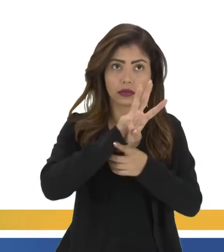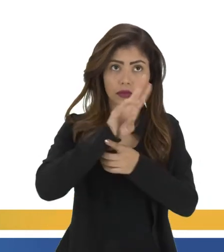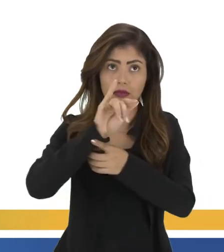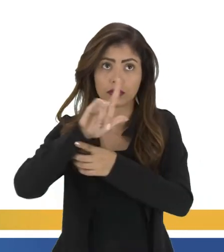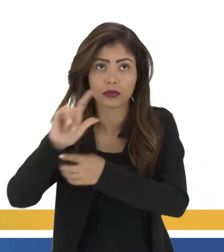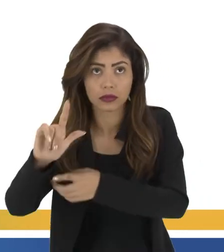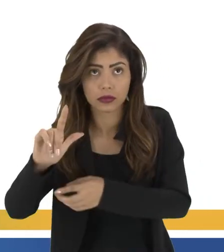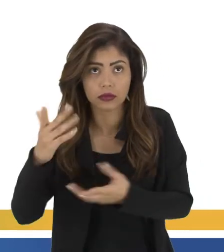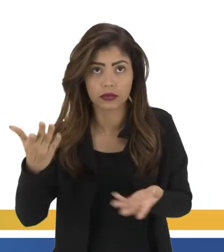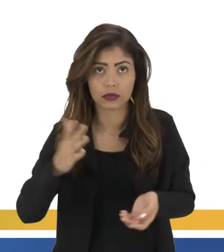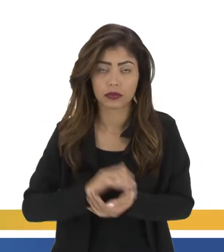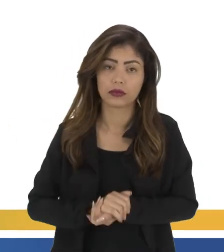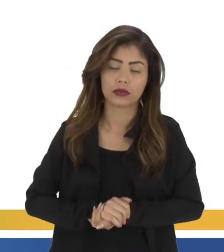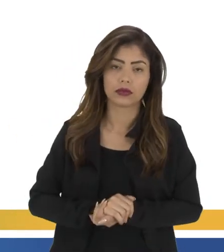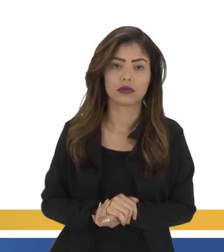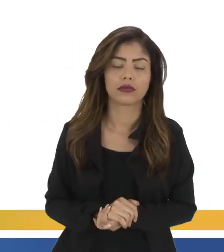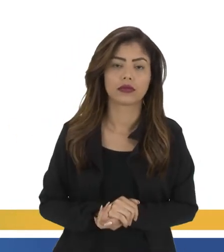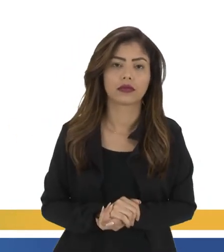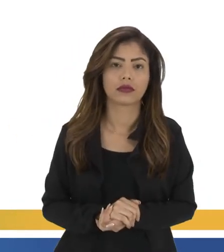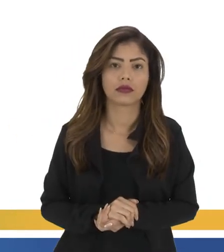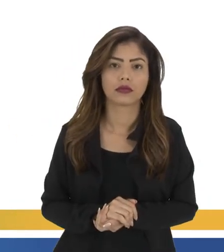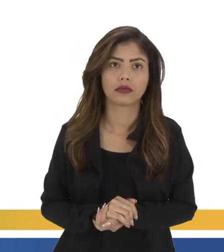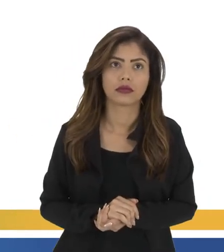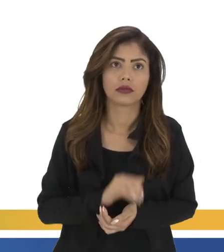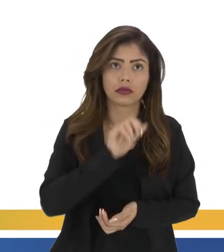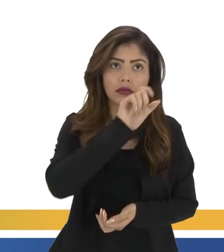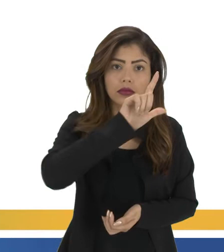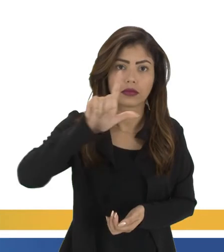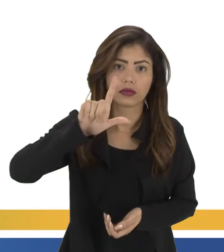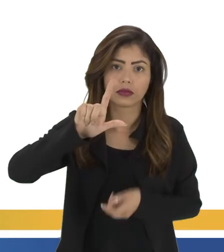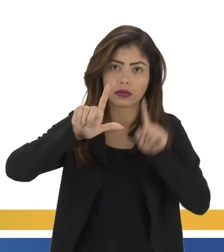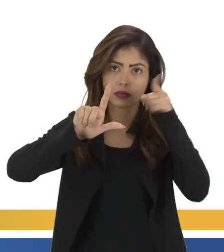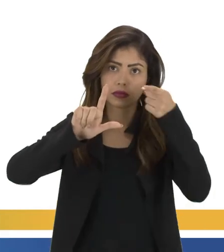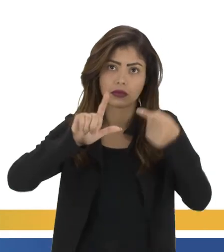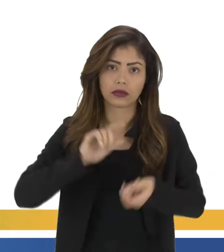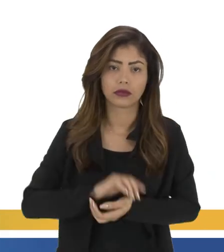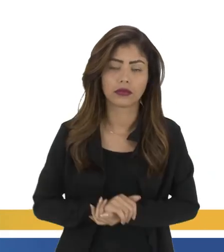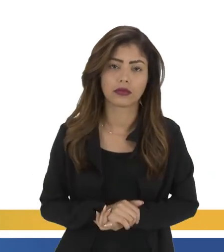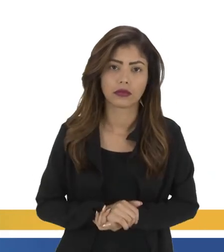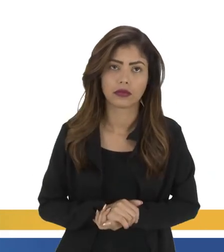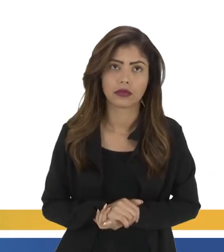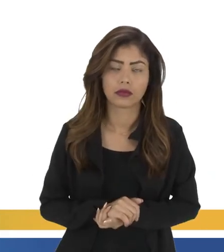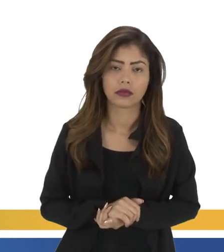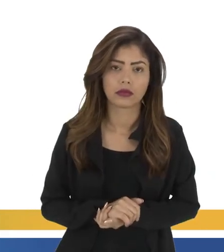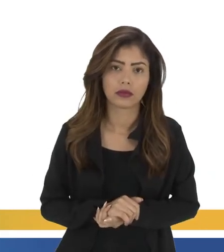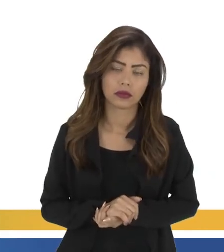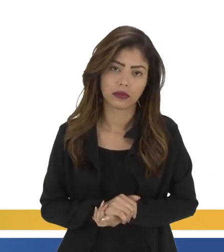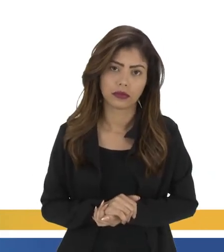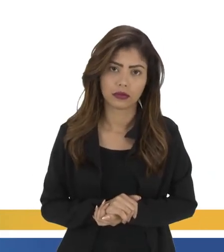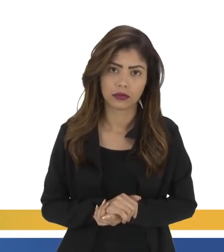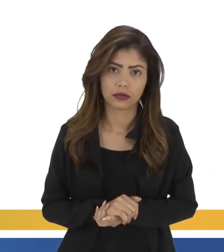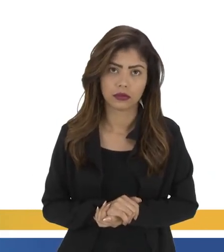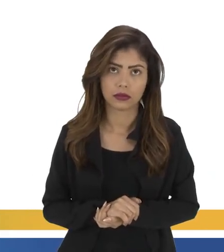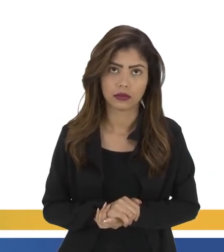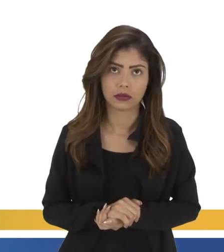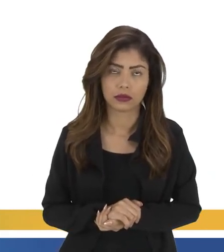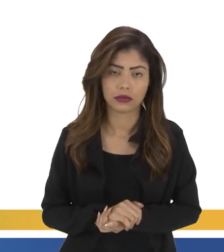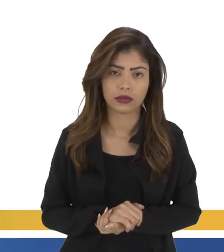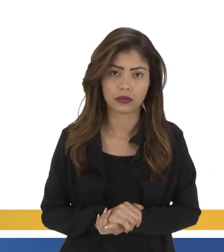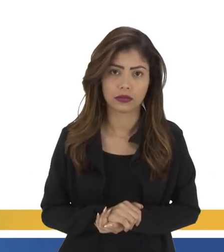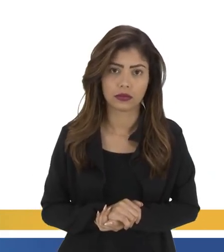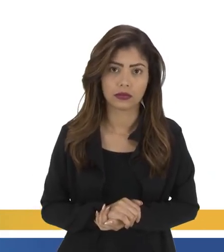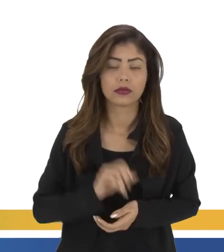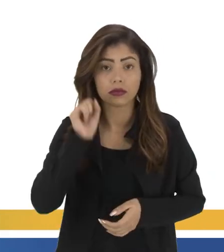will study for the test tomorrow. Agora na forma abreviada, que é como está escrito aí. I'll study for the test